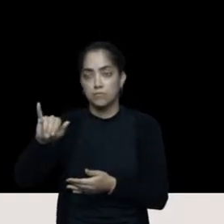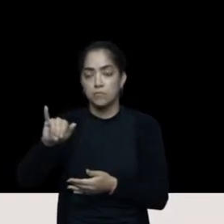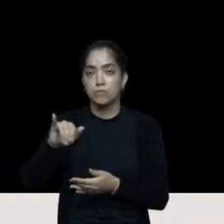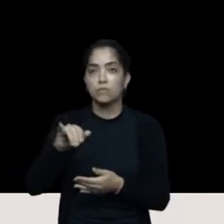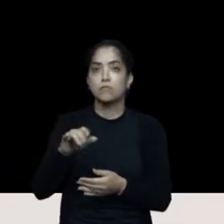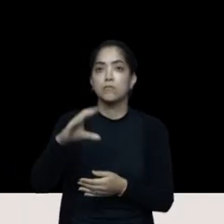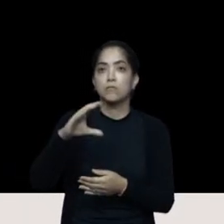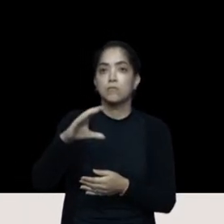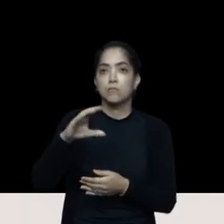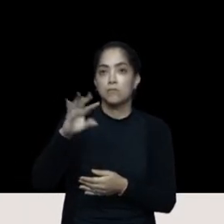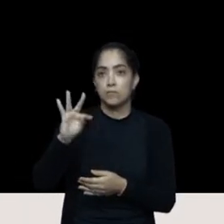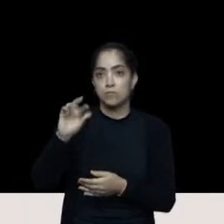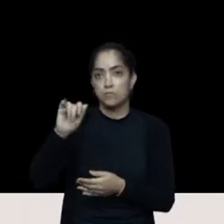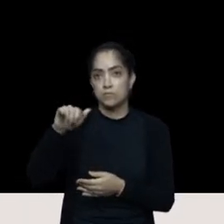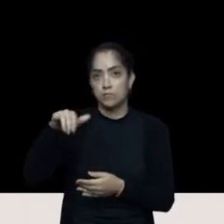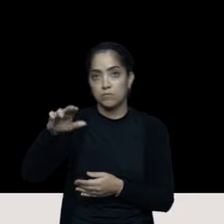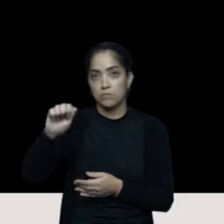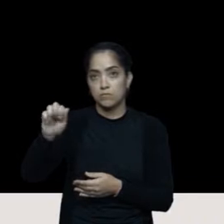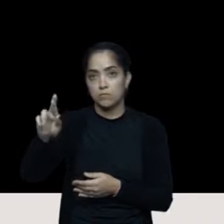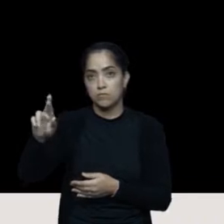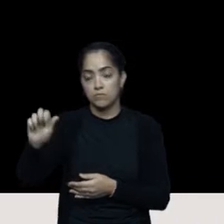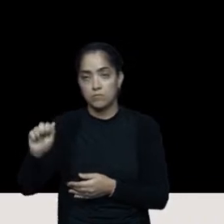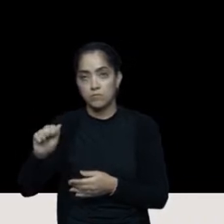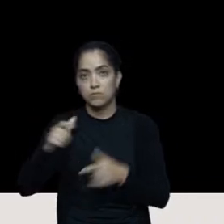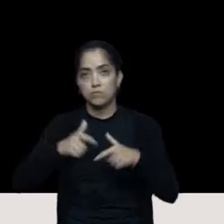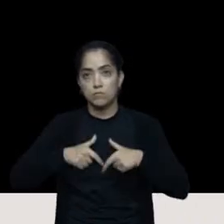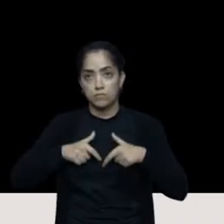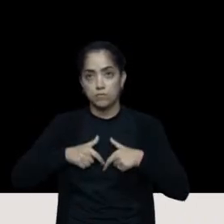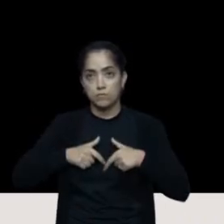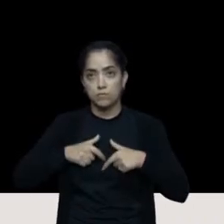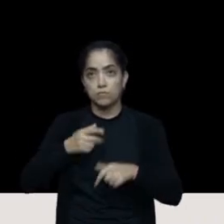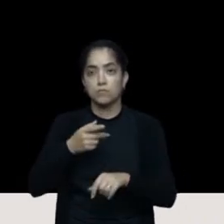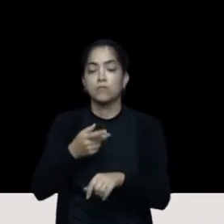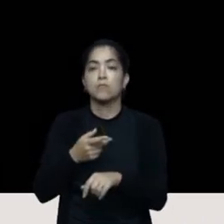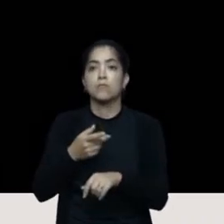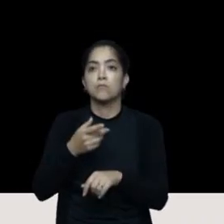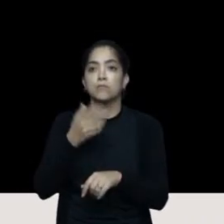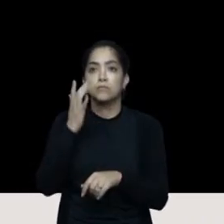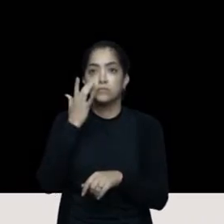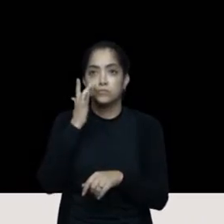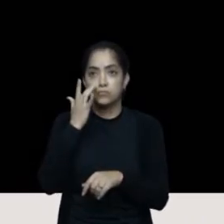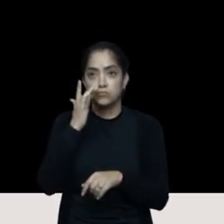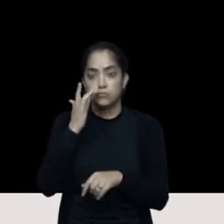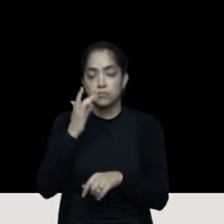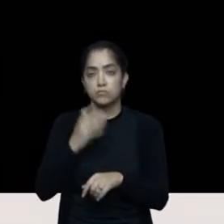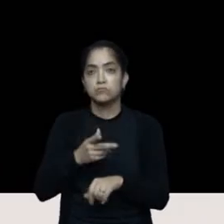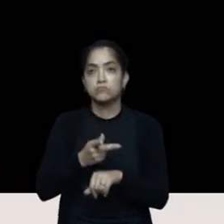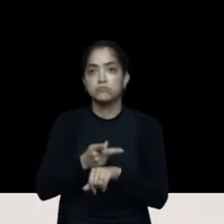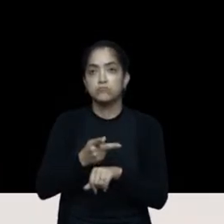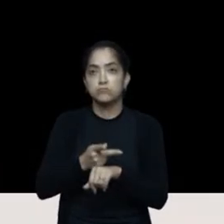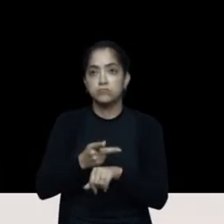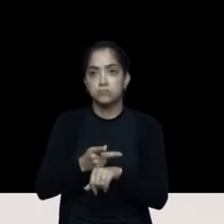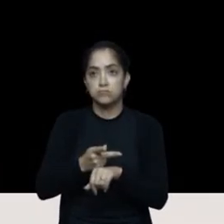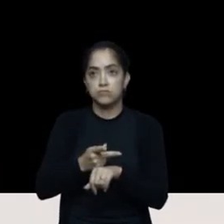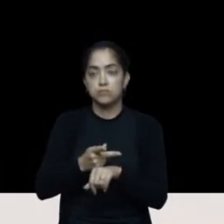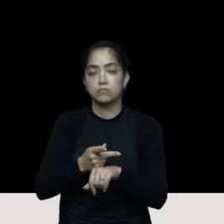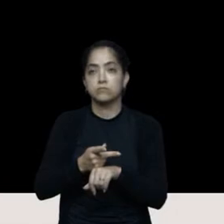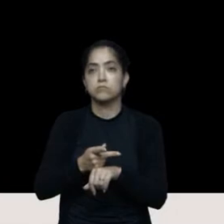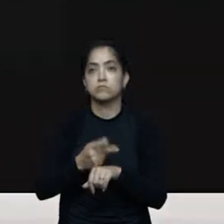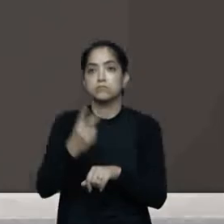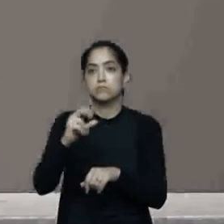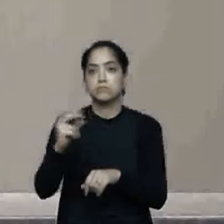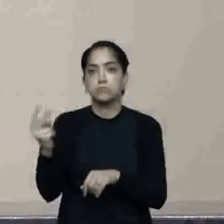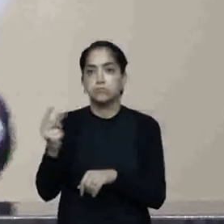pela conquista de uma medalha de ouro e duas de prata na Gymnasiade de 2022.